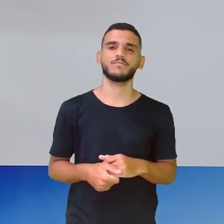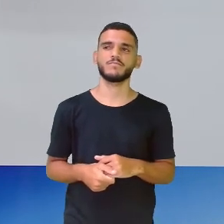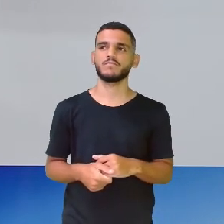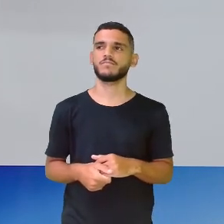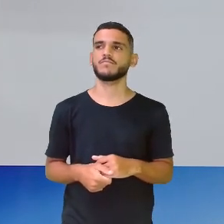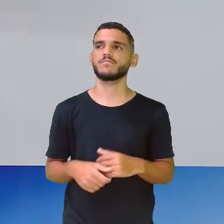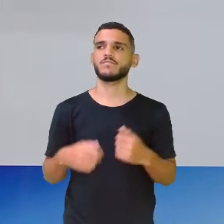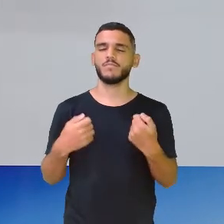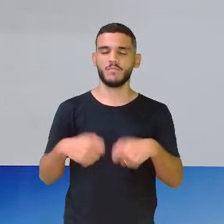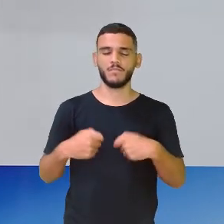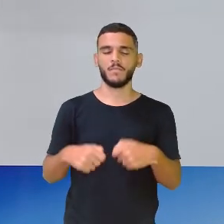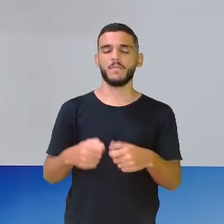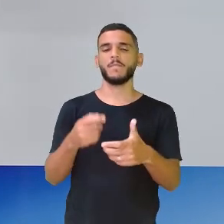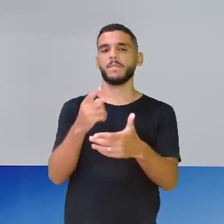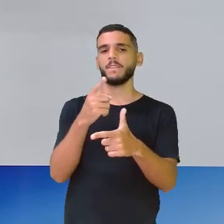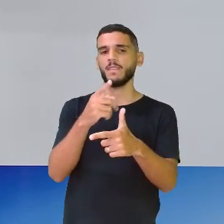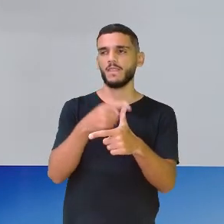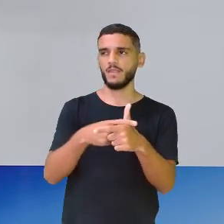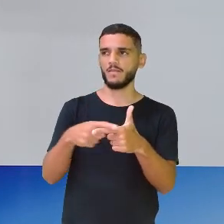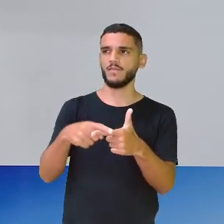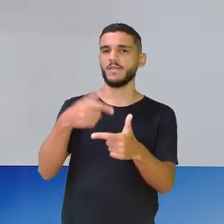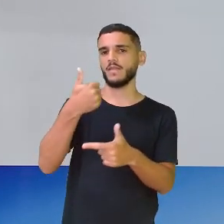em 10 partes.